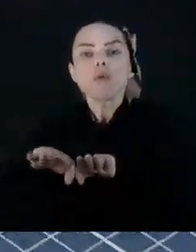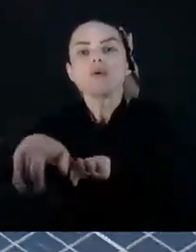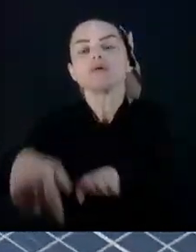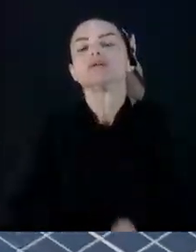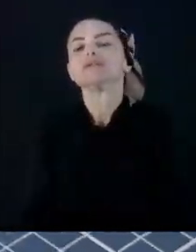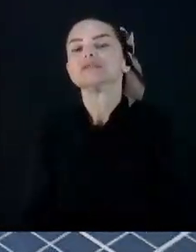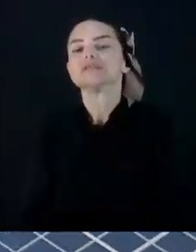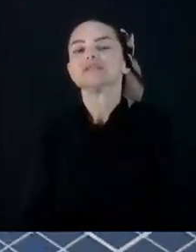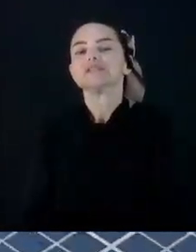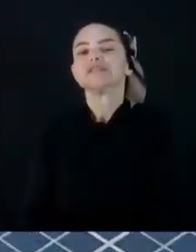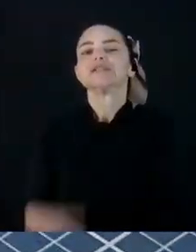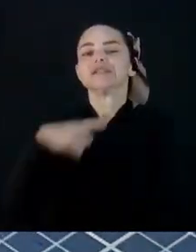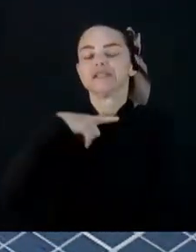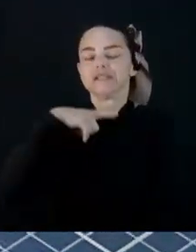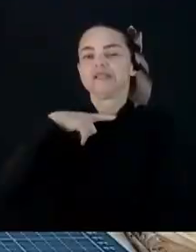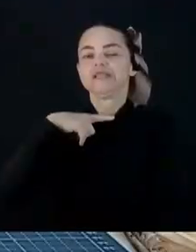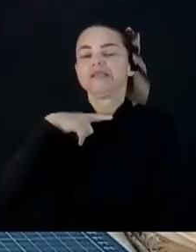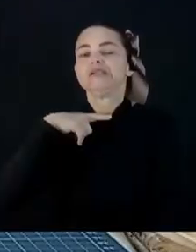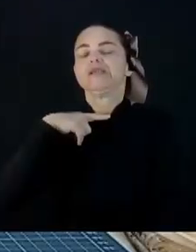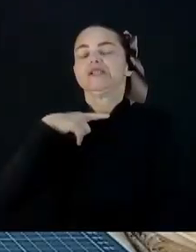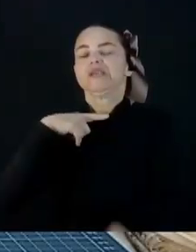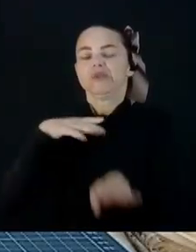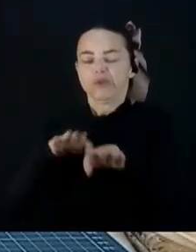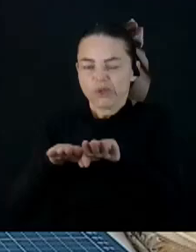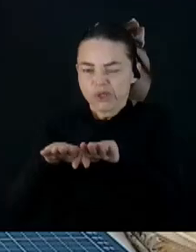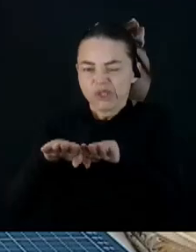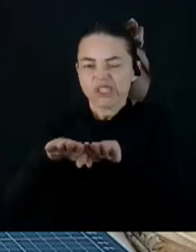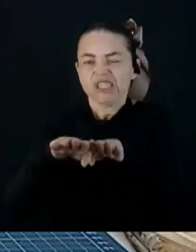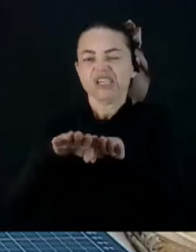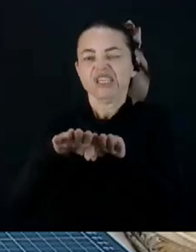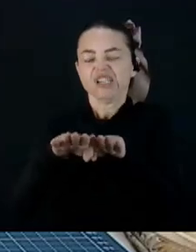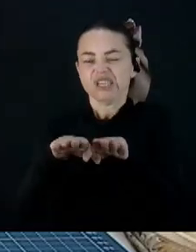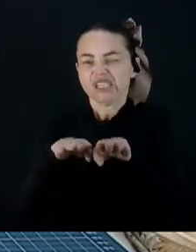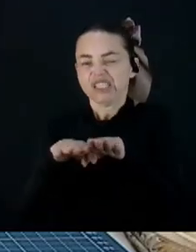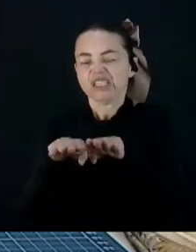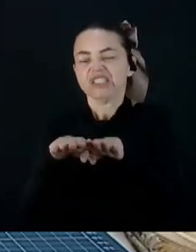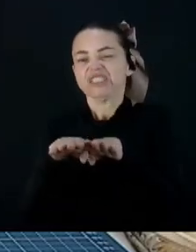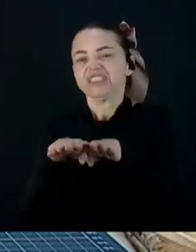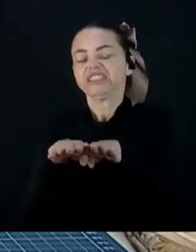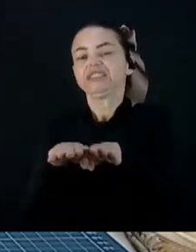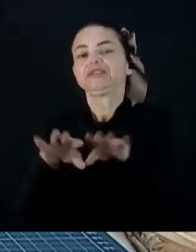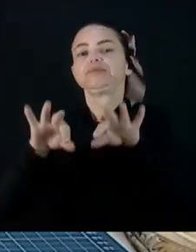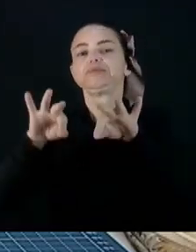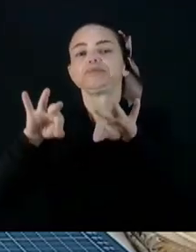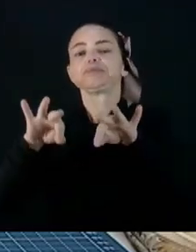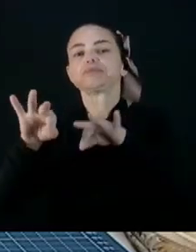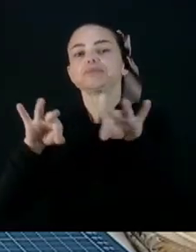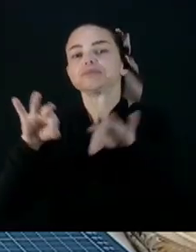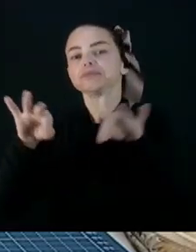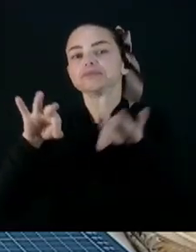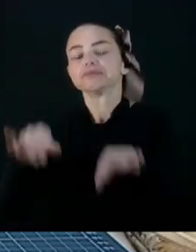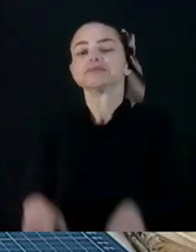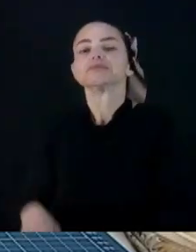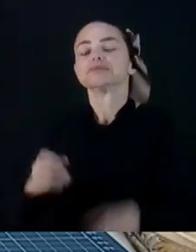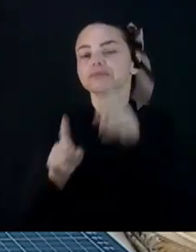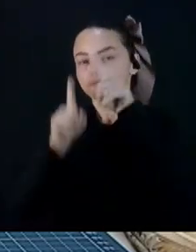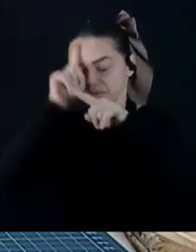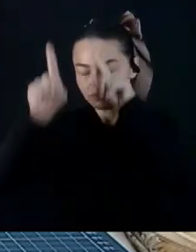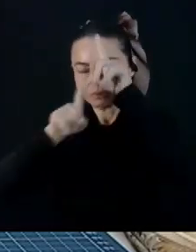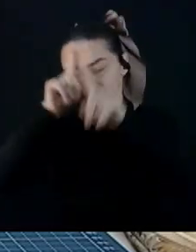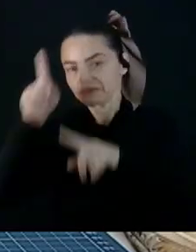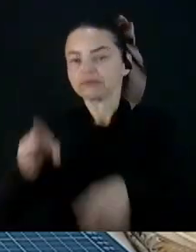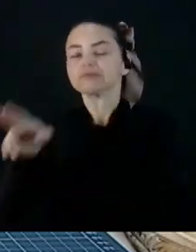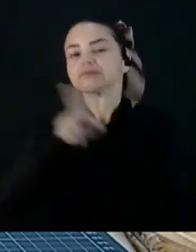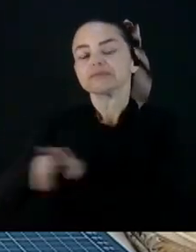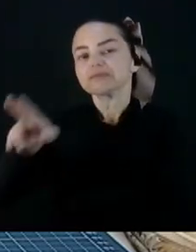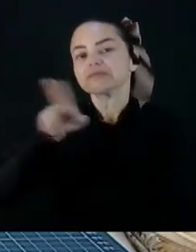menores vão ter uma costura reta aqui. E qual é esse tecido que a gente tá usando? É um tecido... Na costura criativa, a gente usa